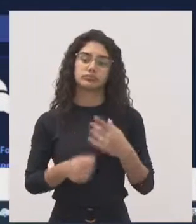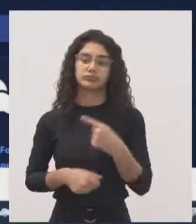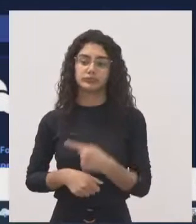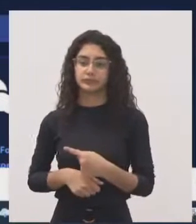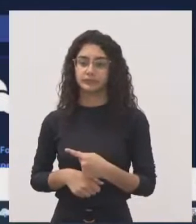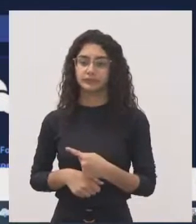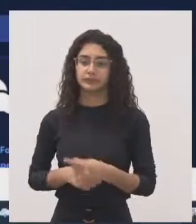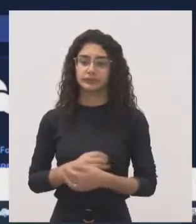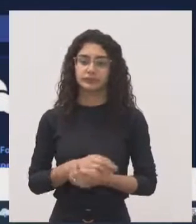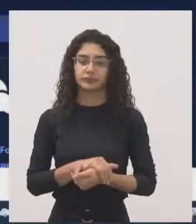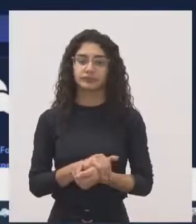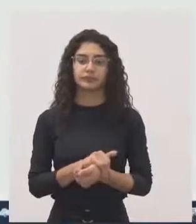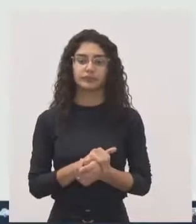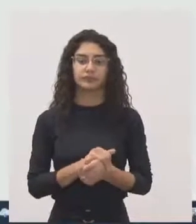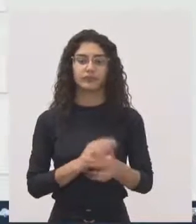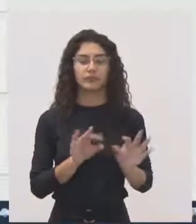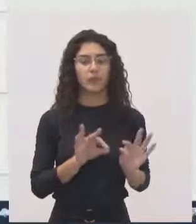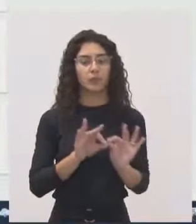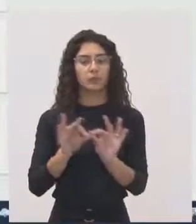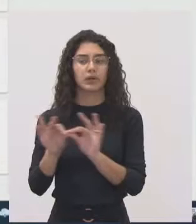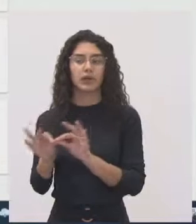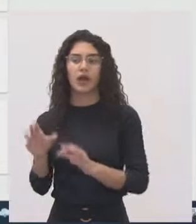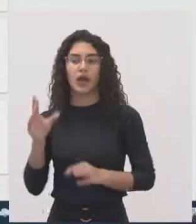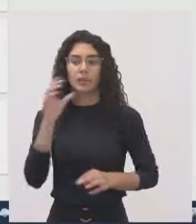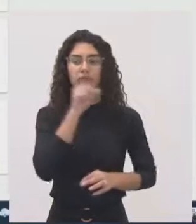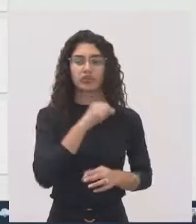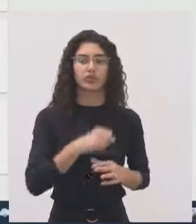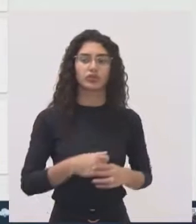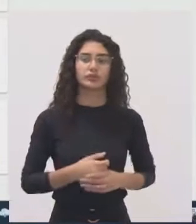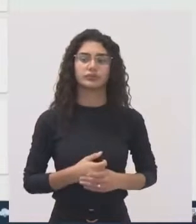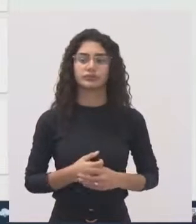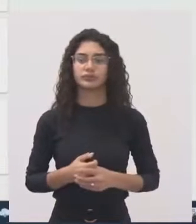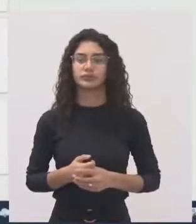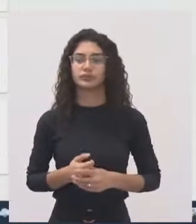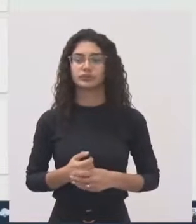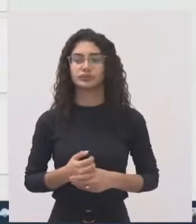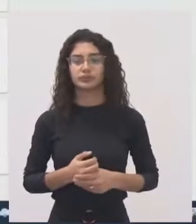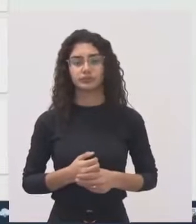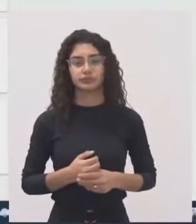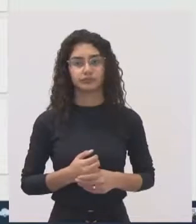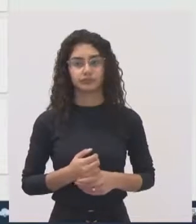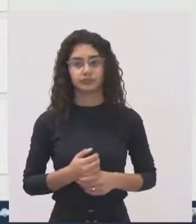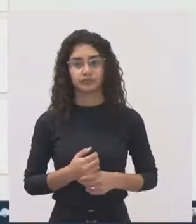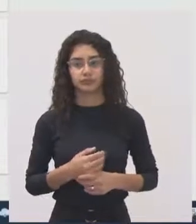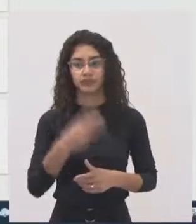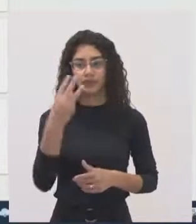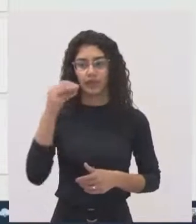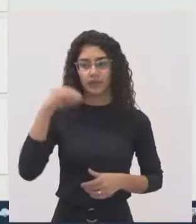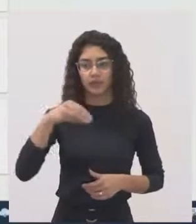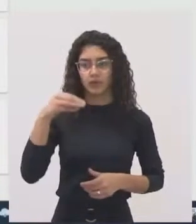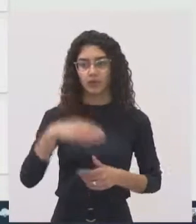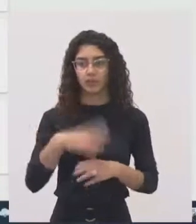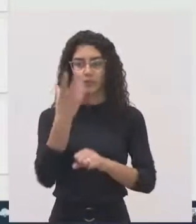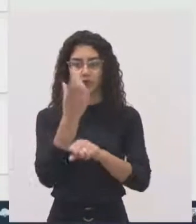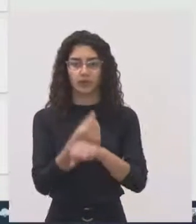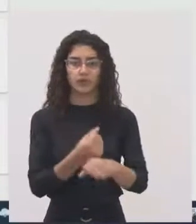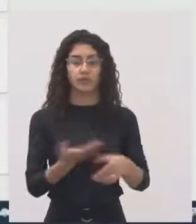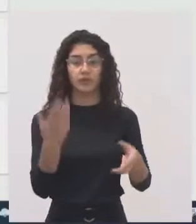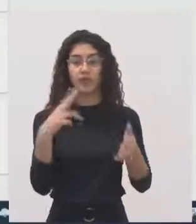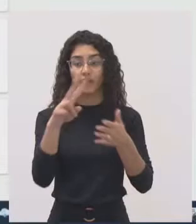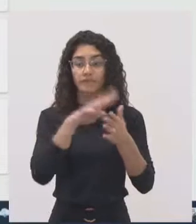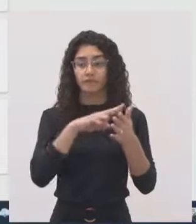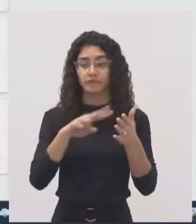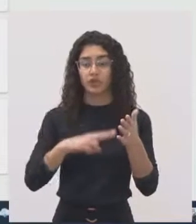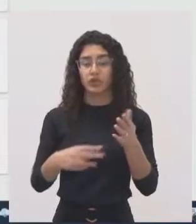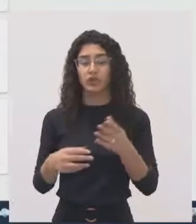Vamos acompanhar o download aqui rapidinho. 3 minutos pro Ó, download. enquanto isso, então eu vou ler aqui